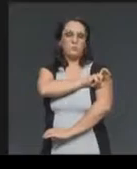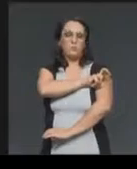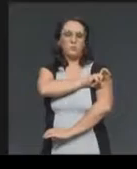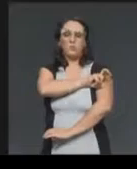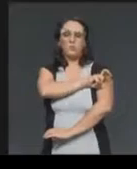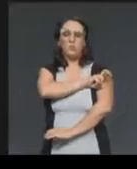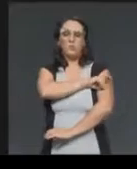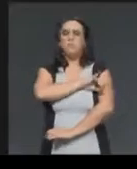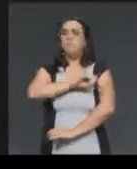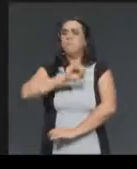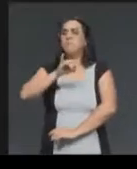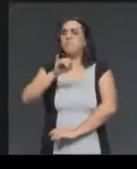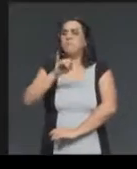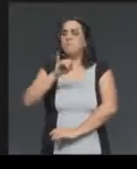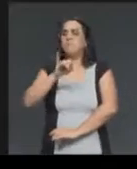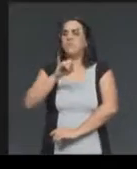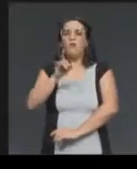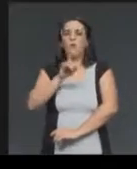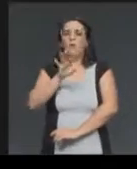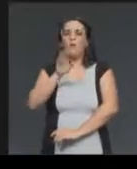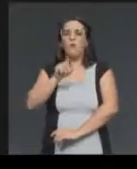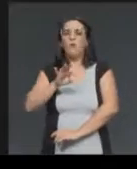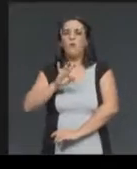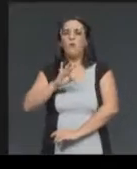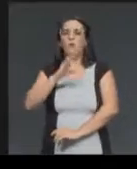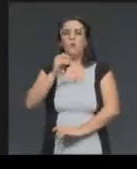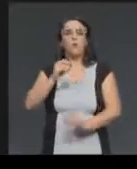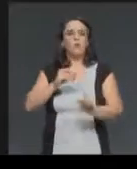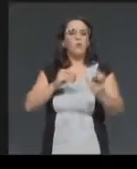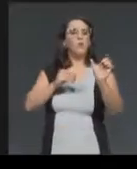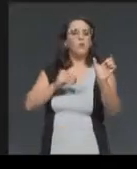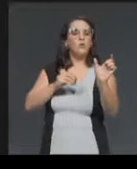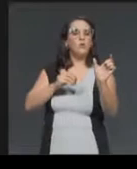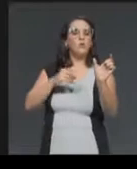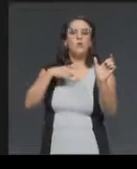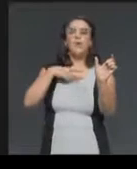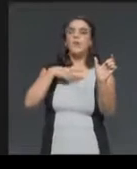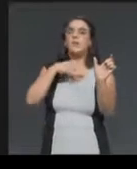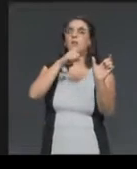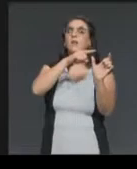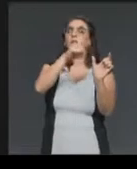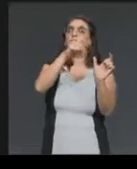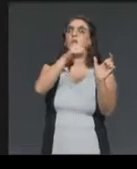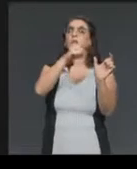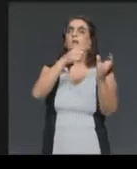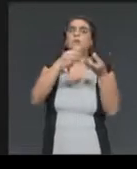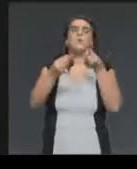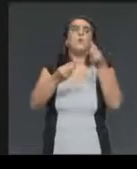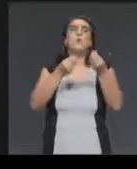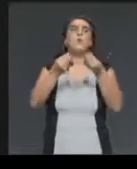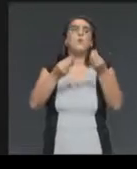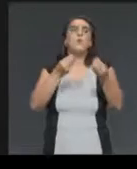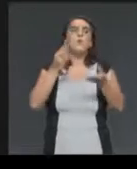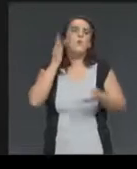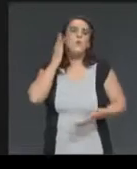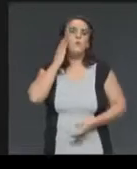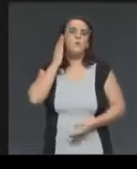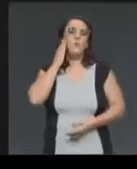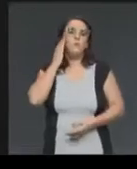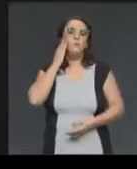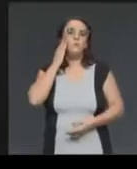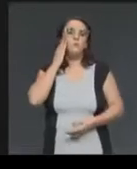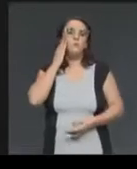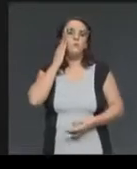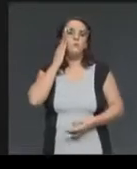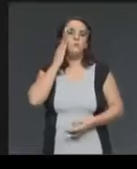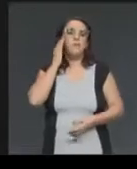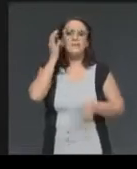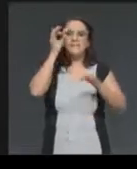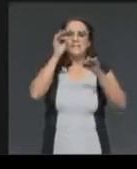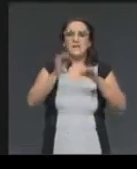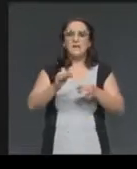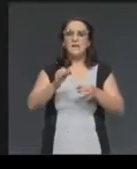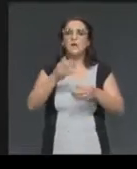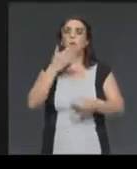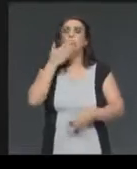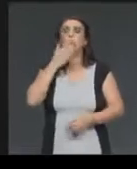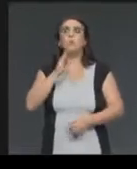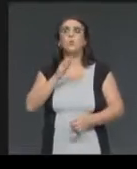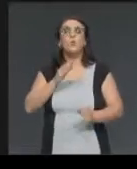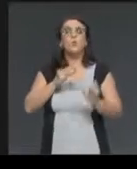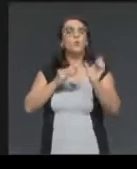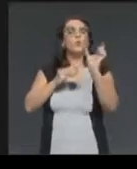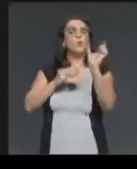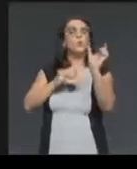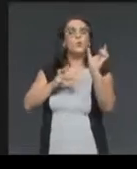nem toda sílaba tônica tem acento, como fazer para identificar qual é a sílaba tônica em uma